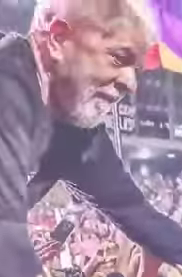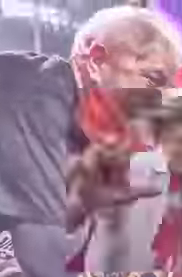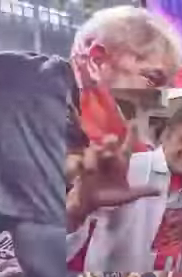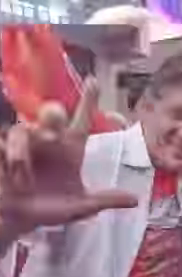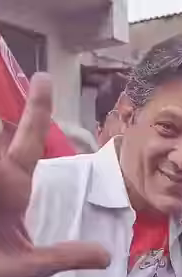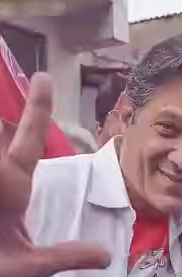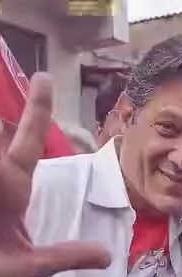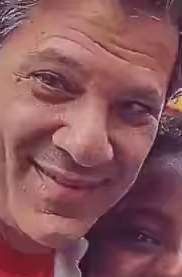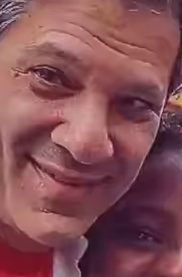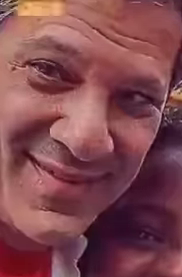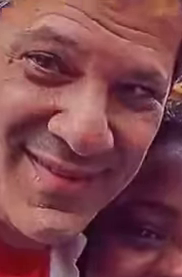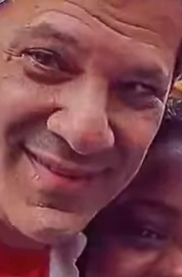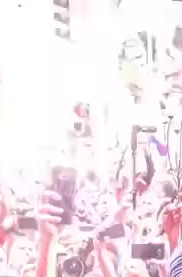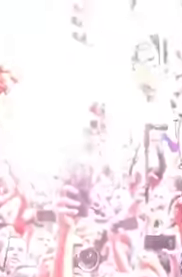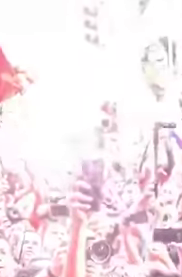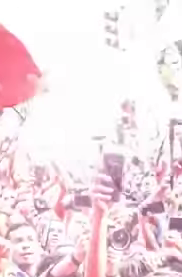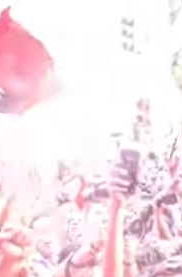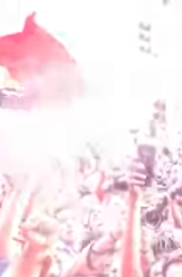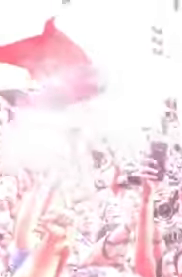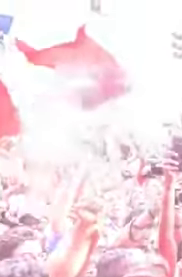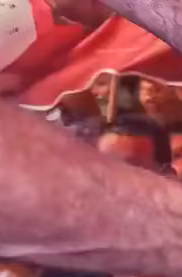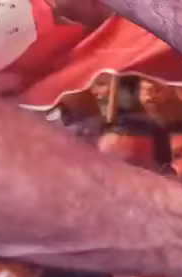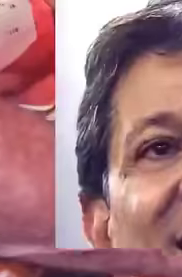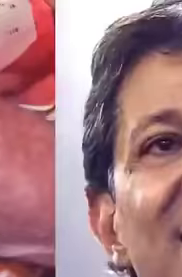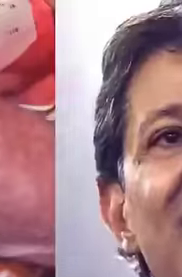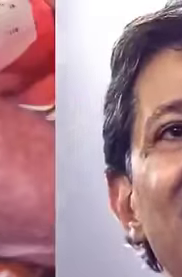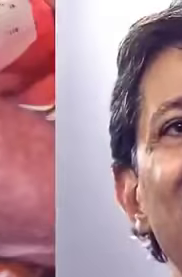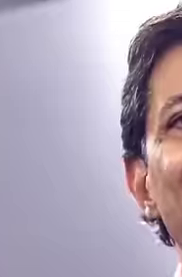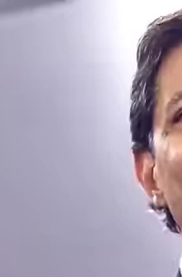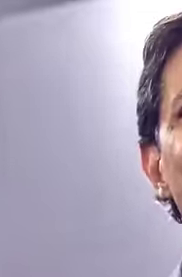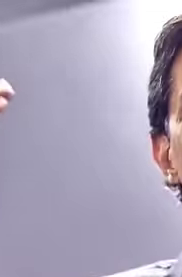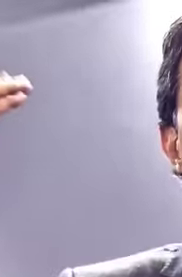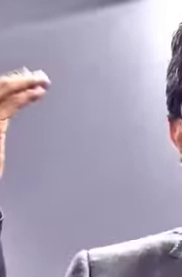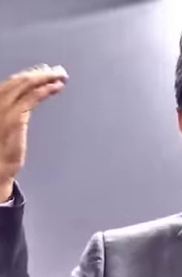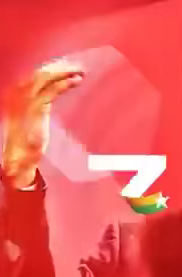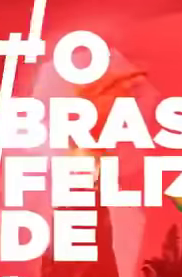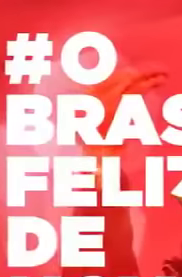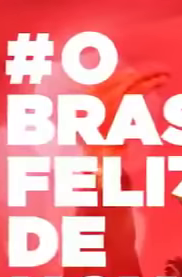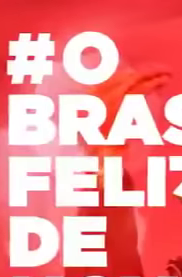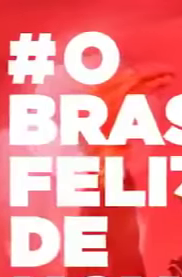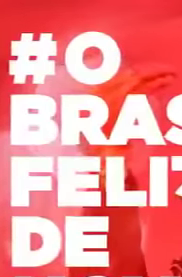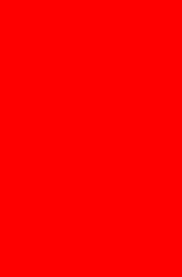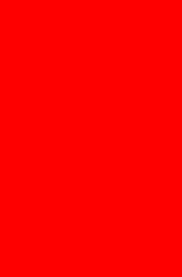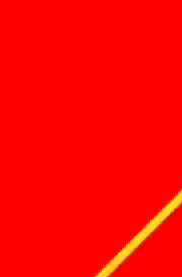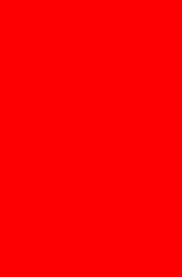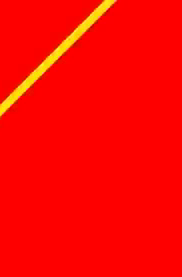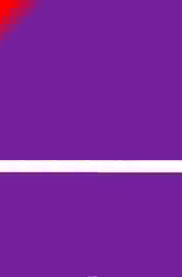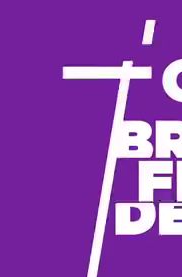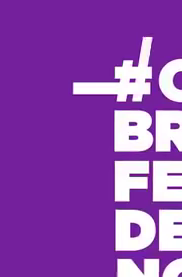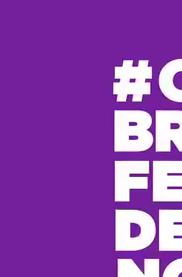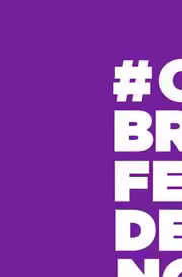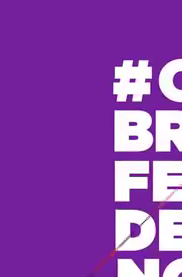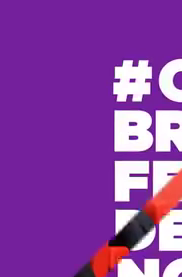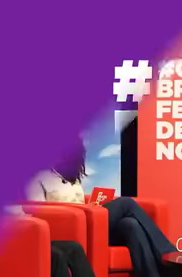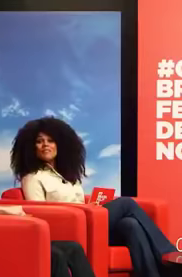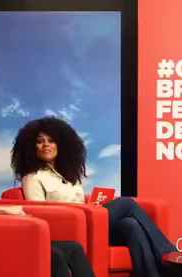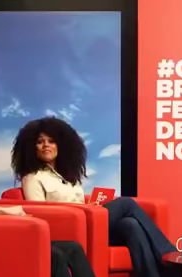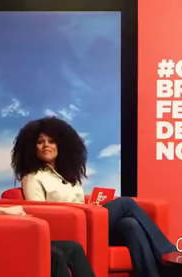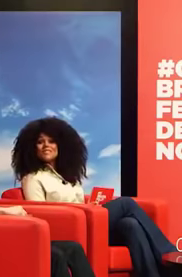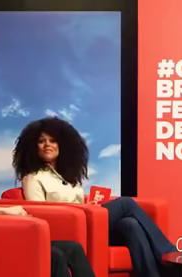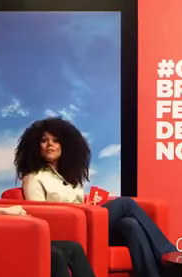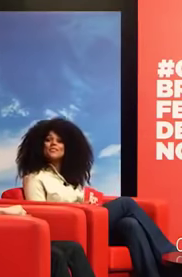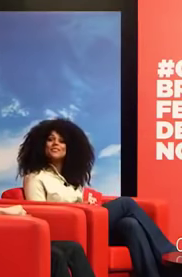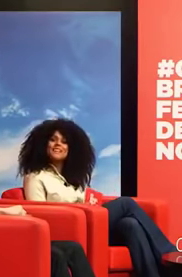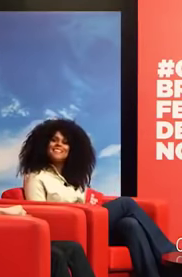livre, acesa a esperança vive. Haddad é Lula lá, chama. Boa noite,